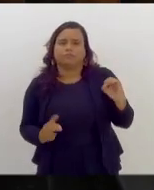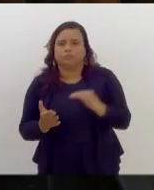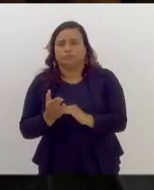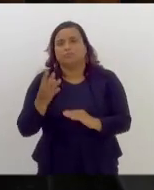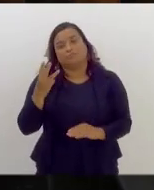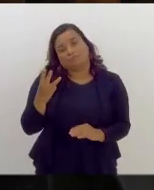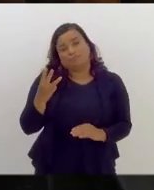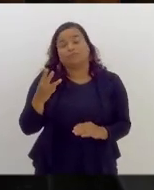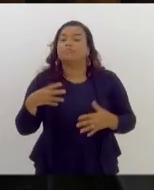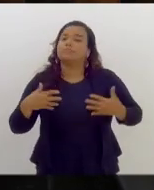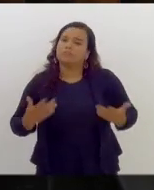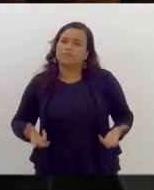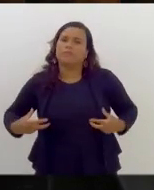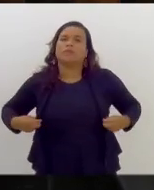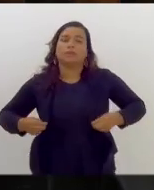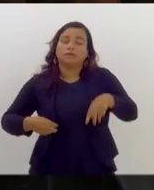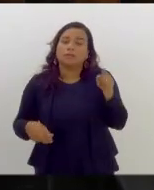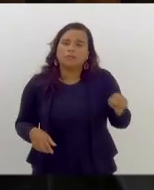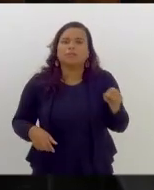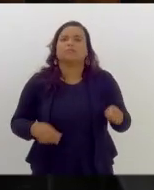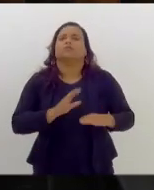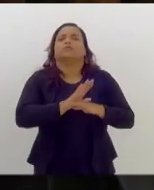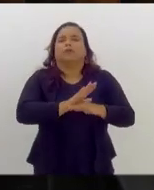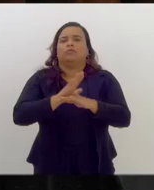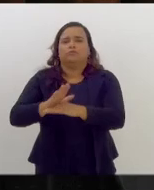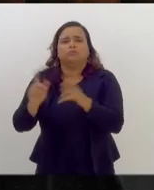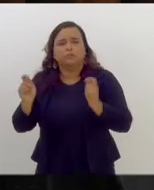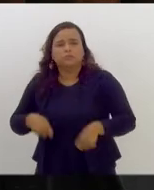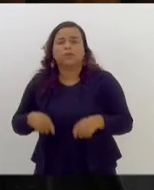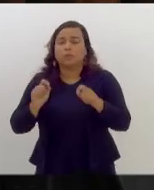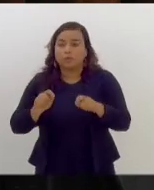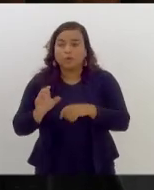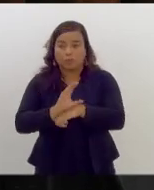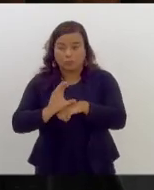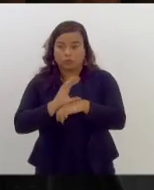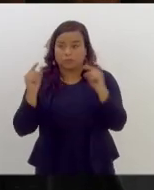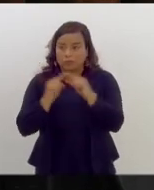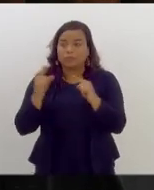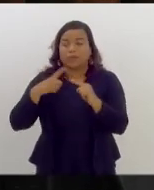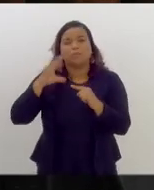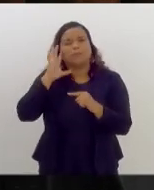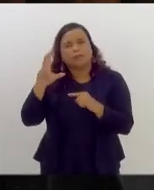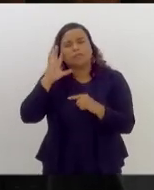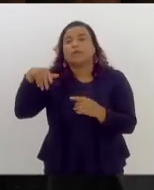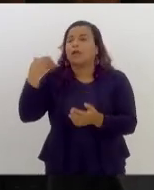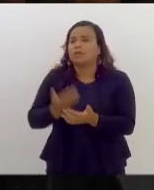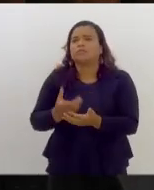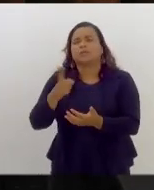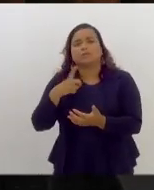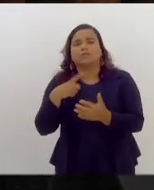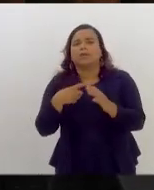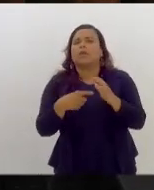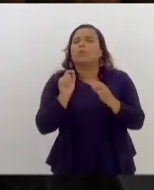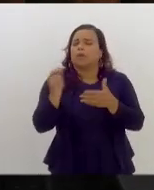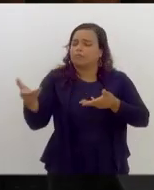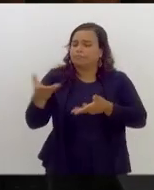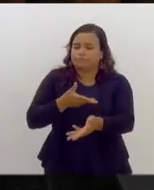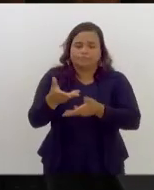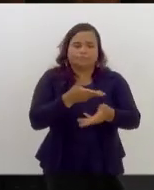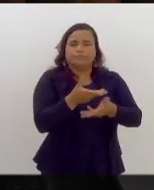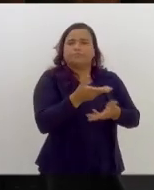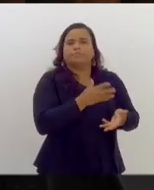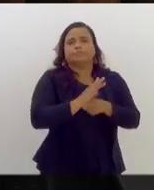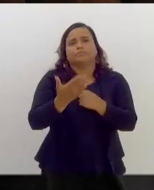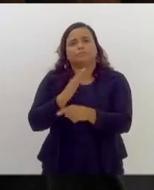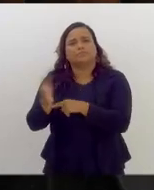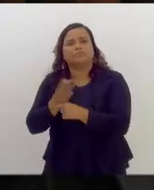Isso sim, Luiz Paulo, começa a configurar aquilo que a Constituição previu, mas não aconteceu até hoje, um regime de colaboração. Isso é um